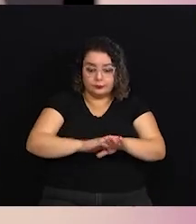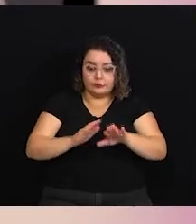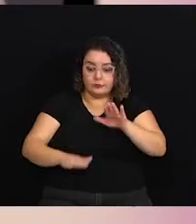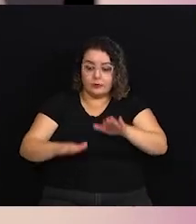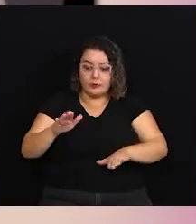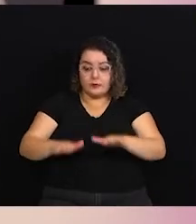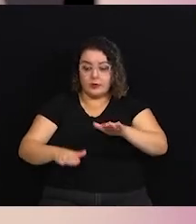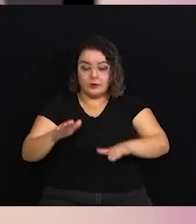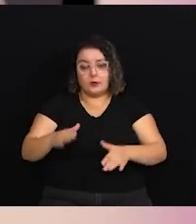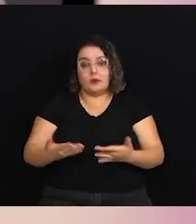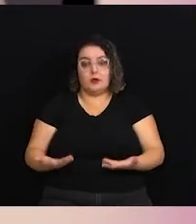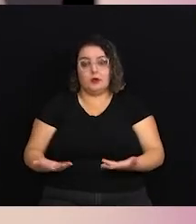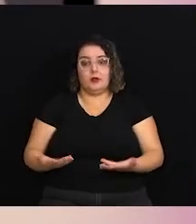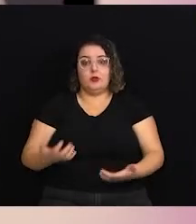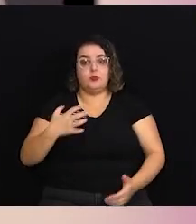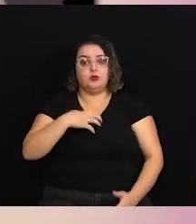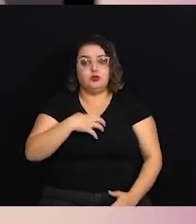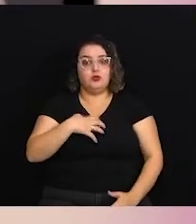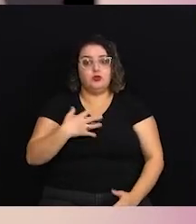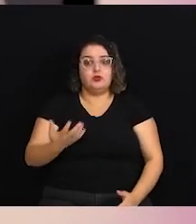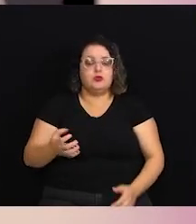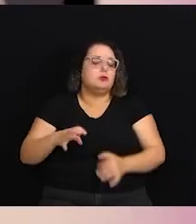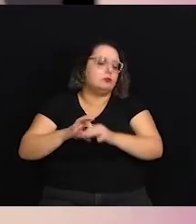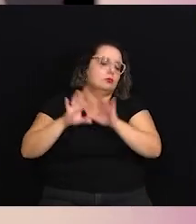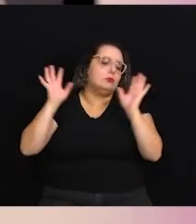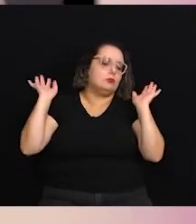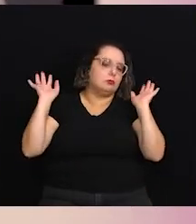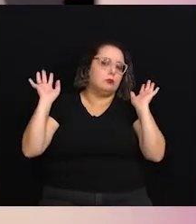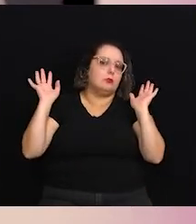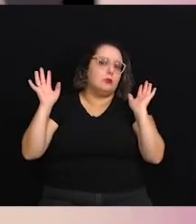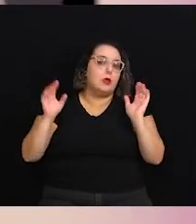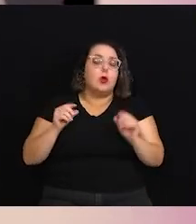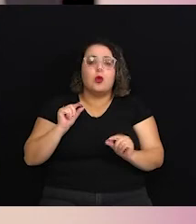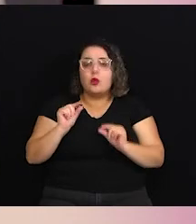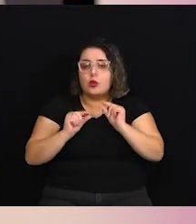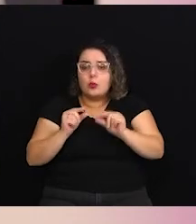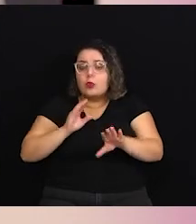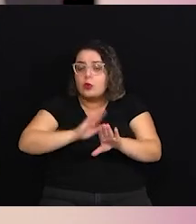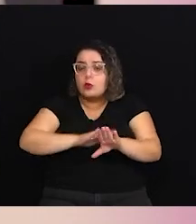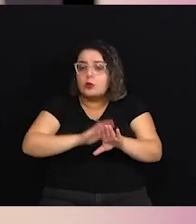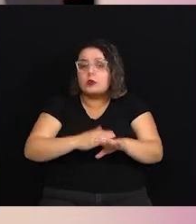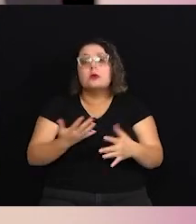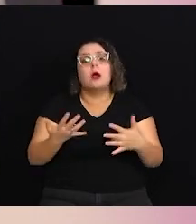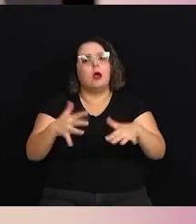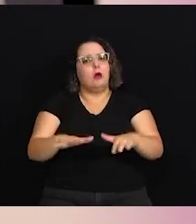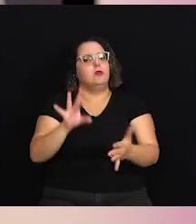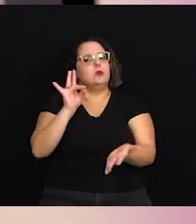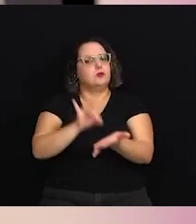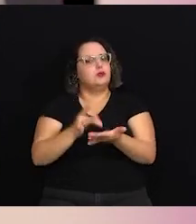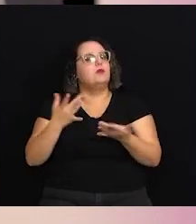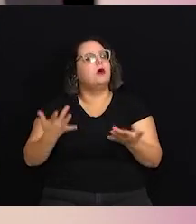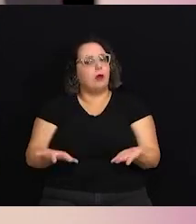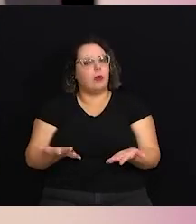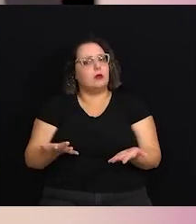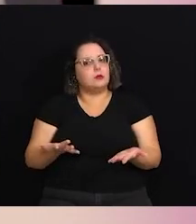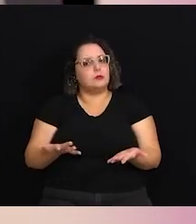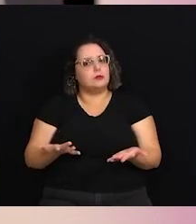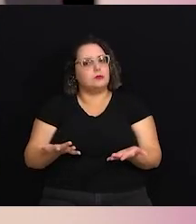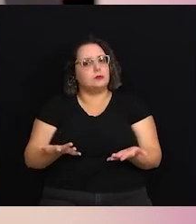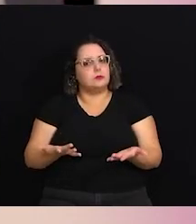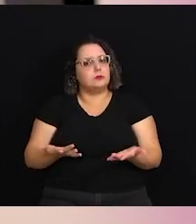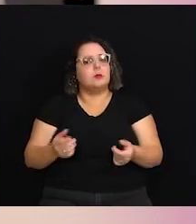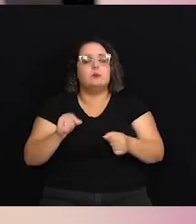muitas vezes é colocar em uma maneira solta e pouco praticada de fato a inclusão